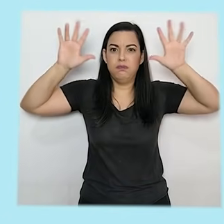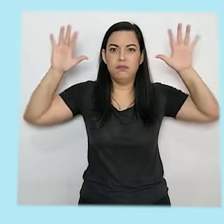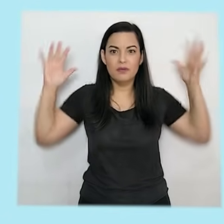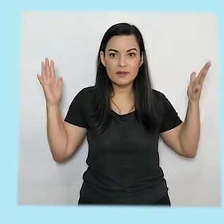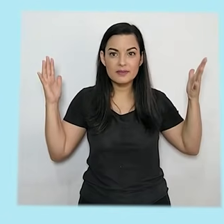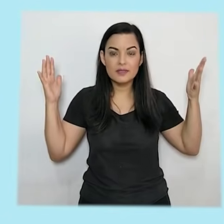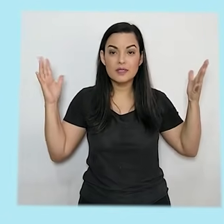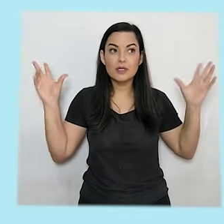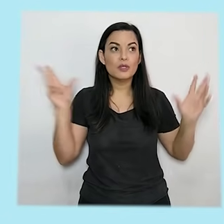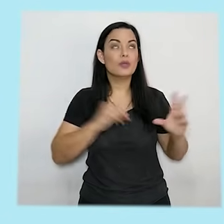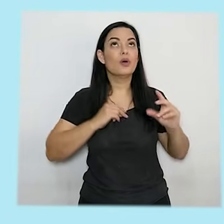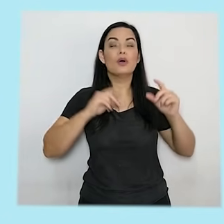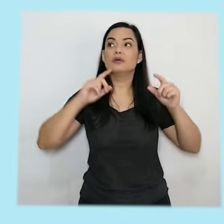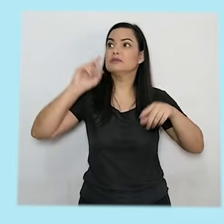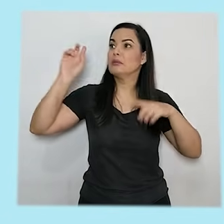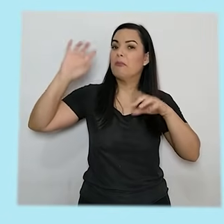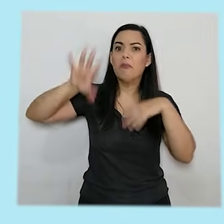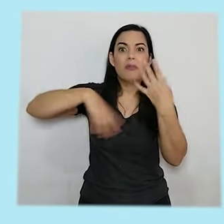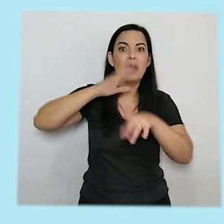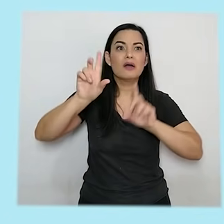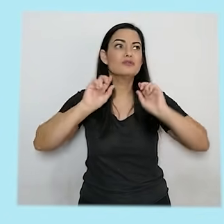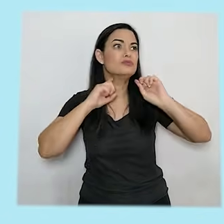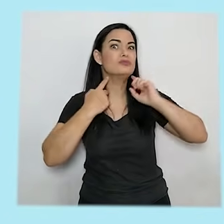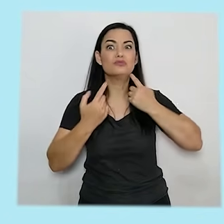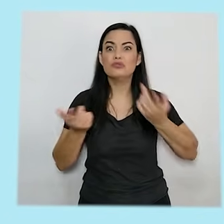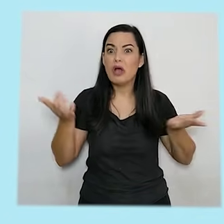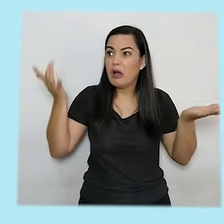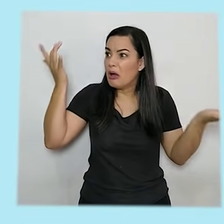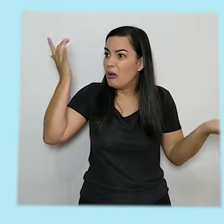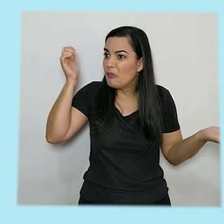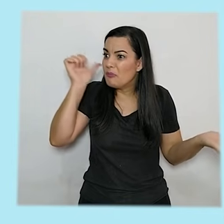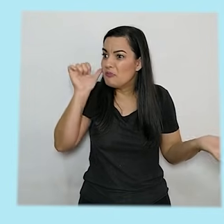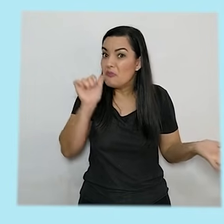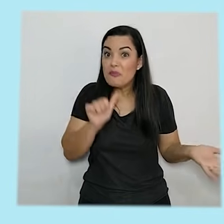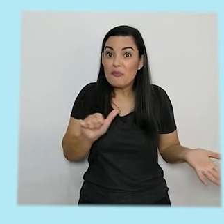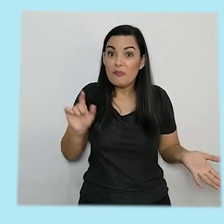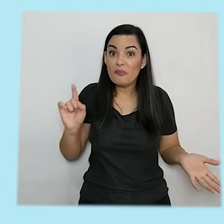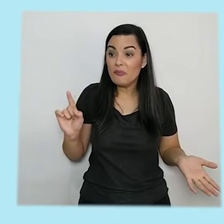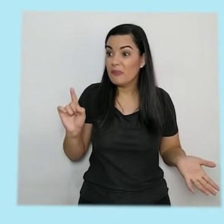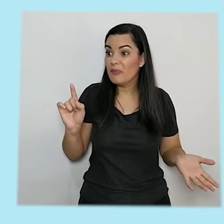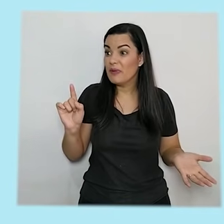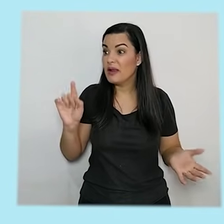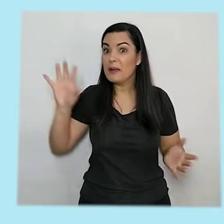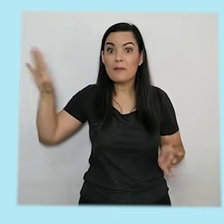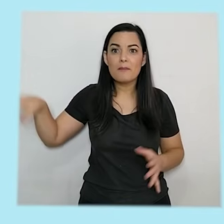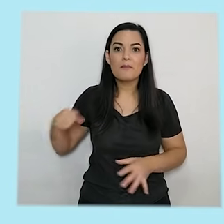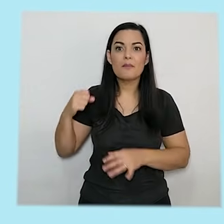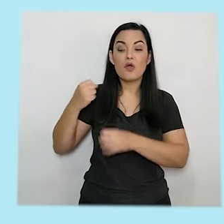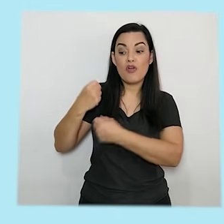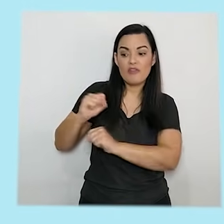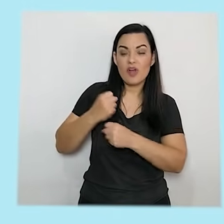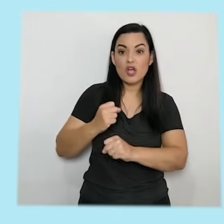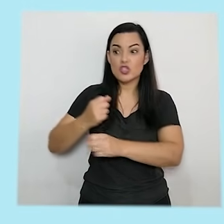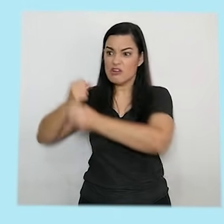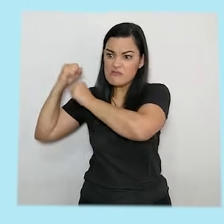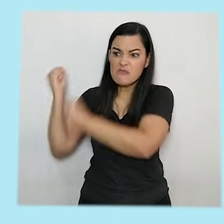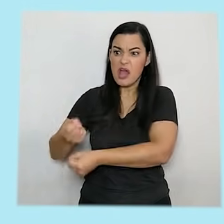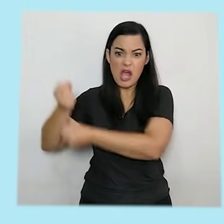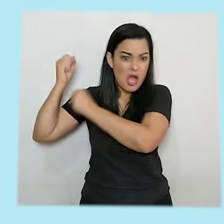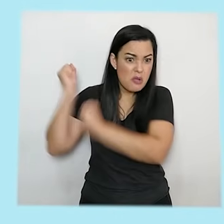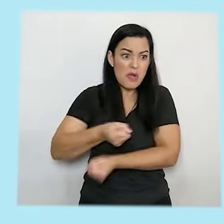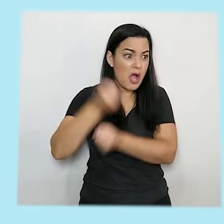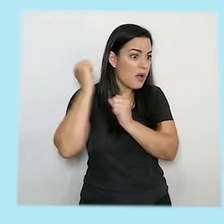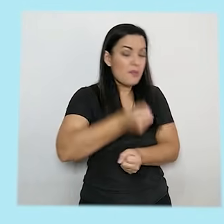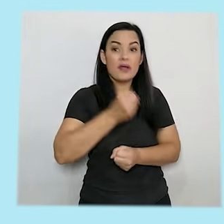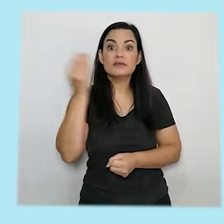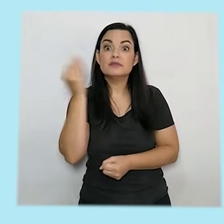si, a mulher do camponês pegara a vassoura e procurava golpear o patinho.